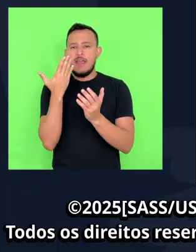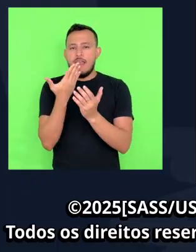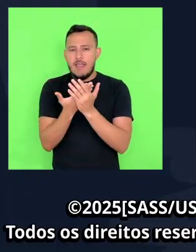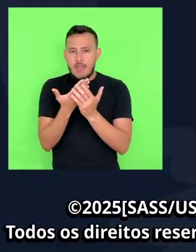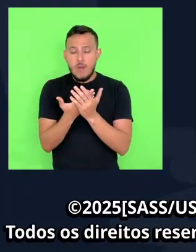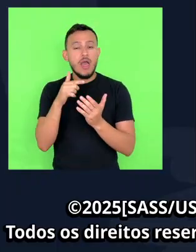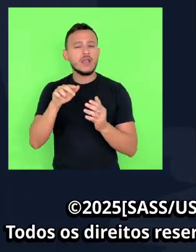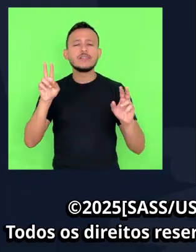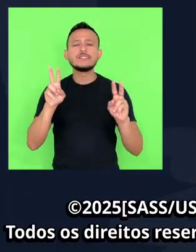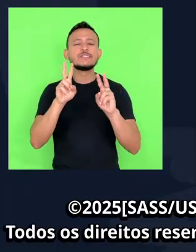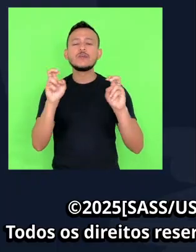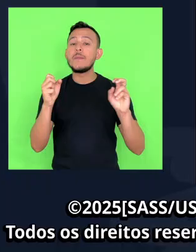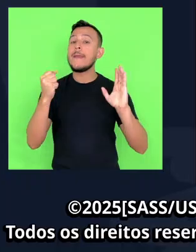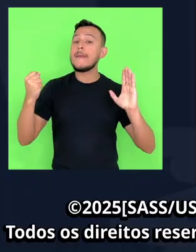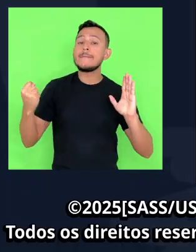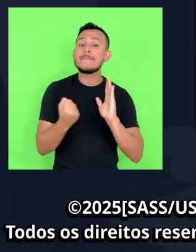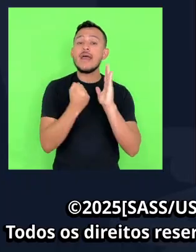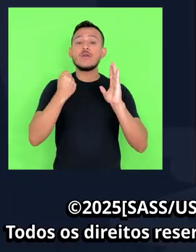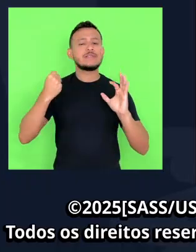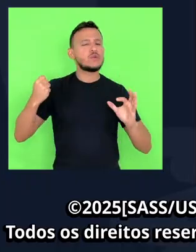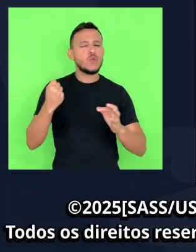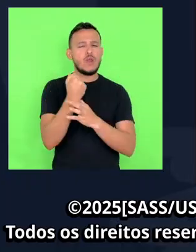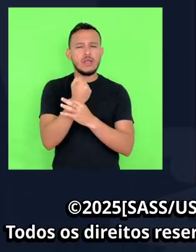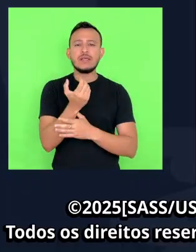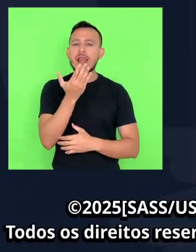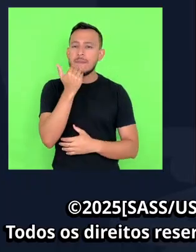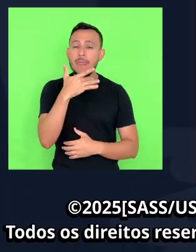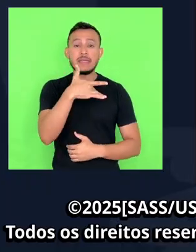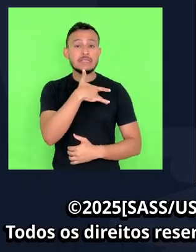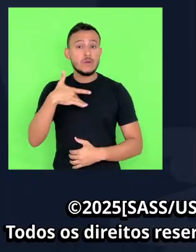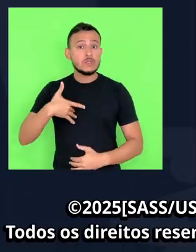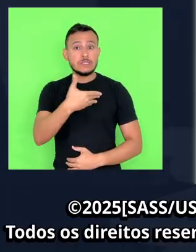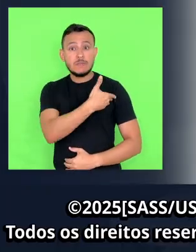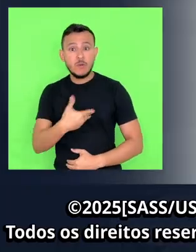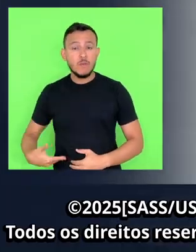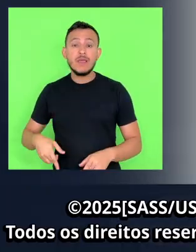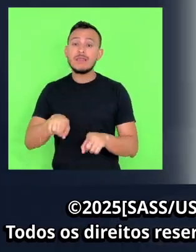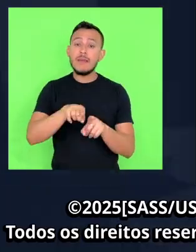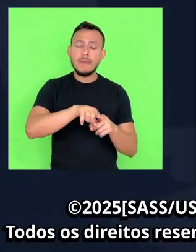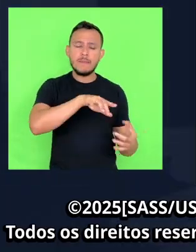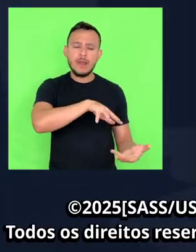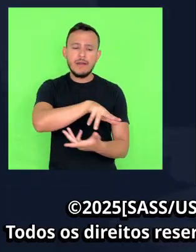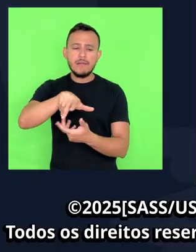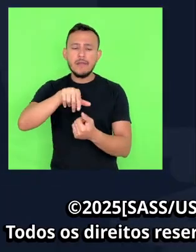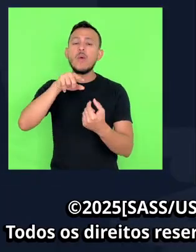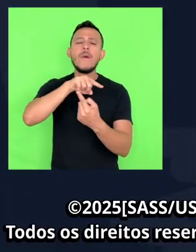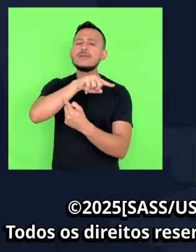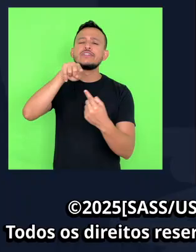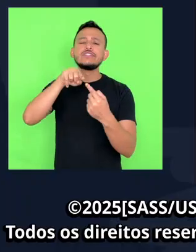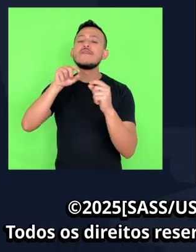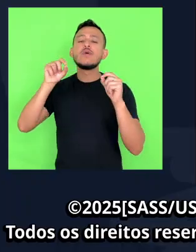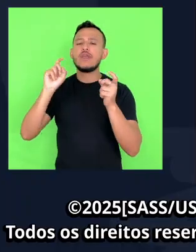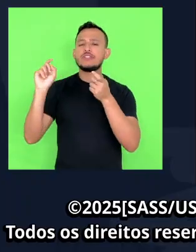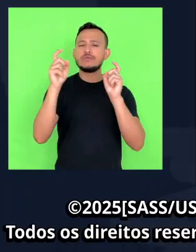Nós vamos falar do impacto da insegurança alimentar na saúde pública e planetária. O objetivo da aula é discutir